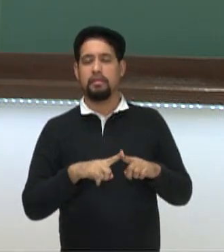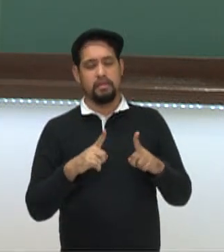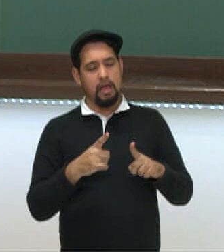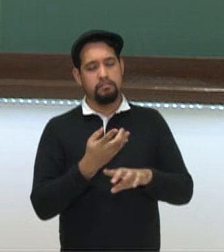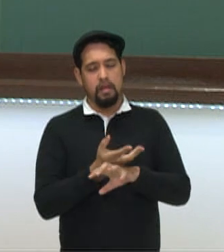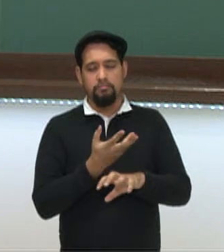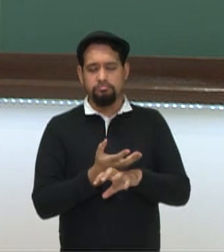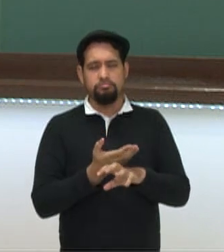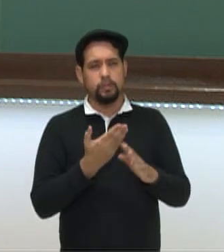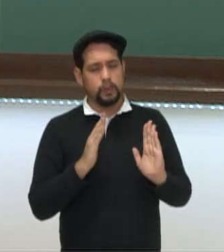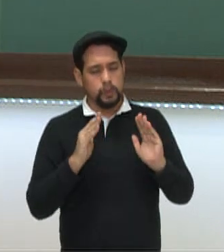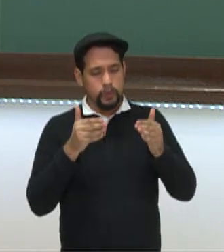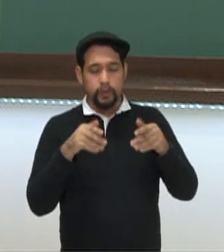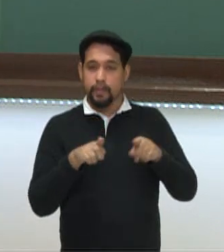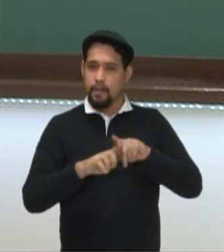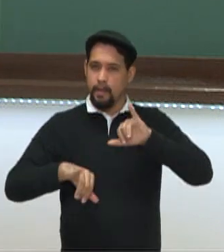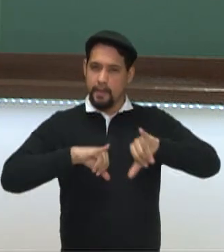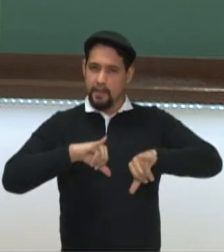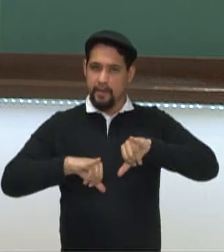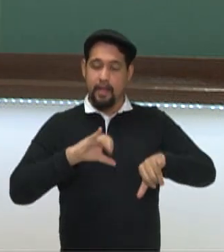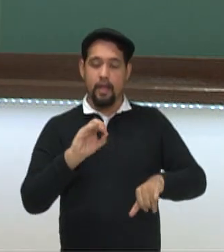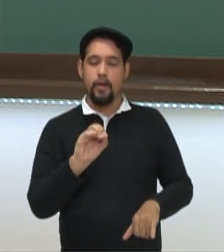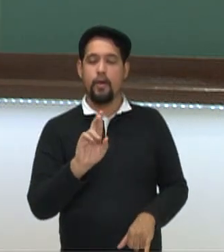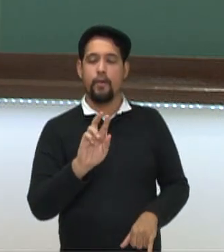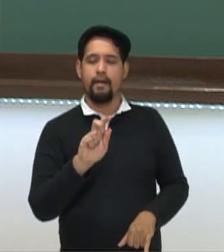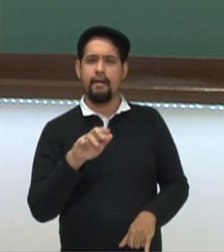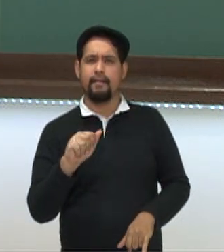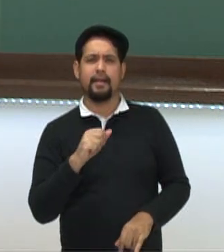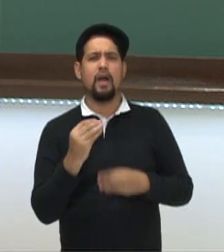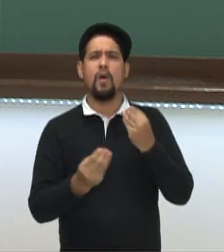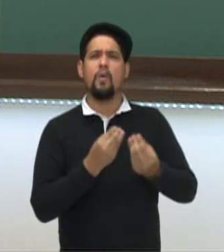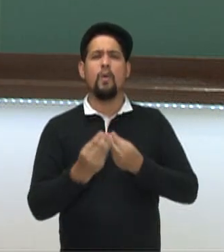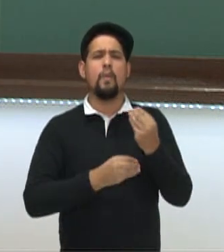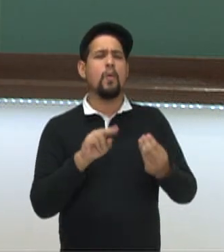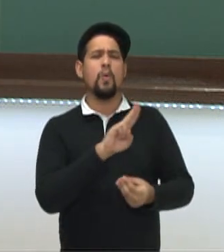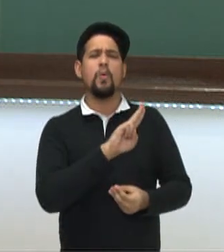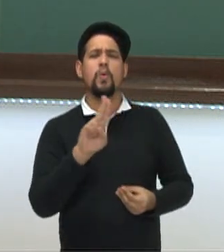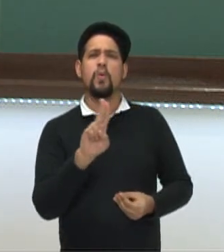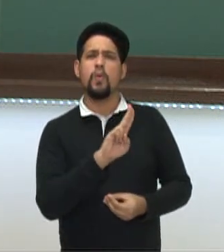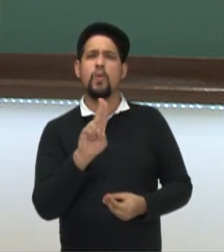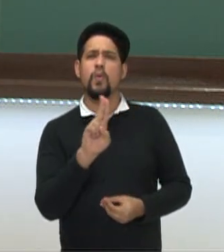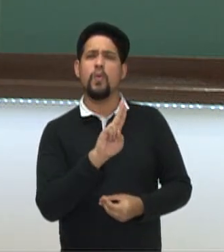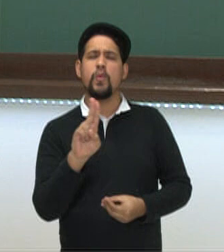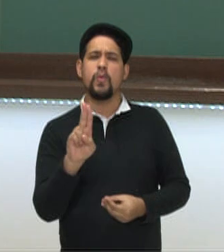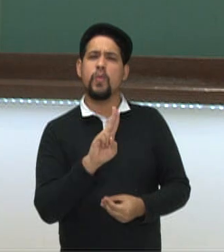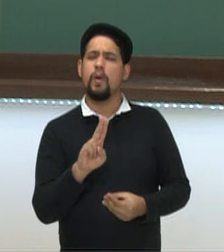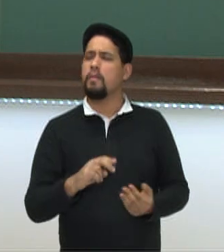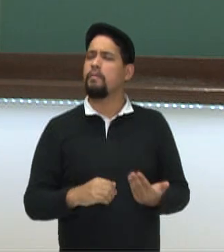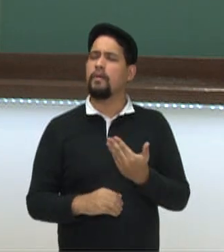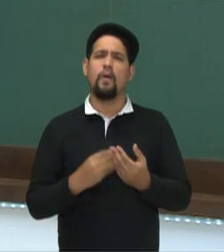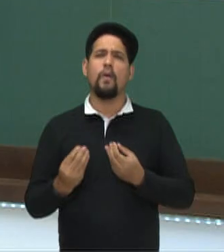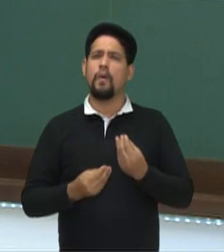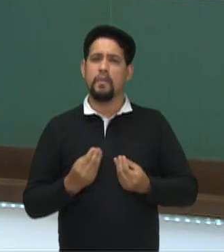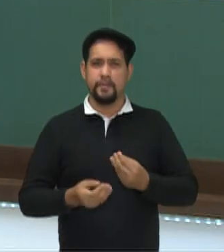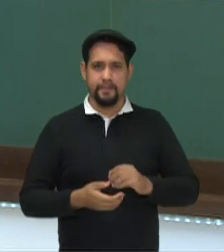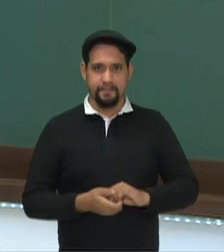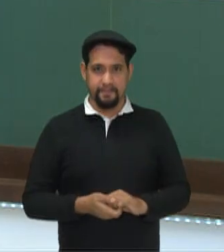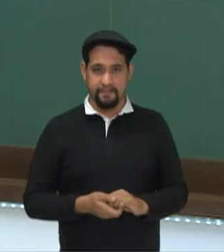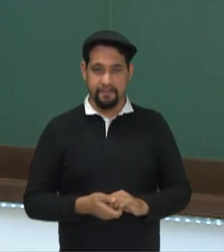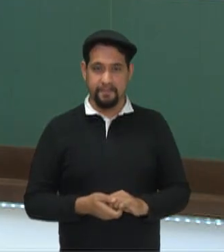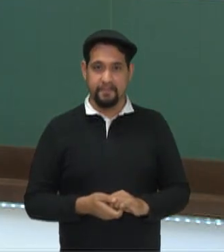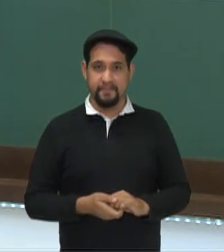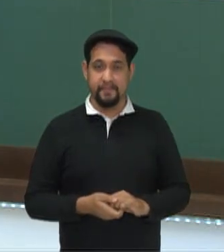desta ciência química orgânica. Como que nós damos nome para essas substâncias? Bom,